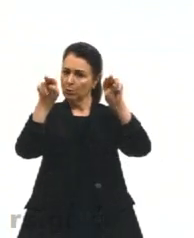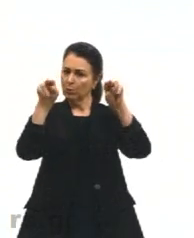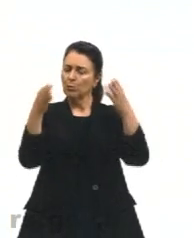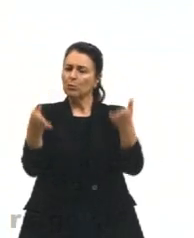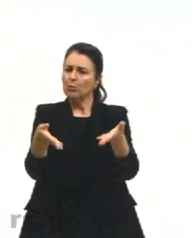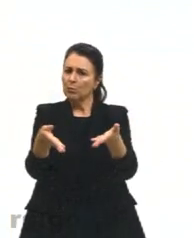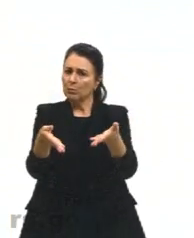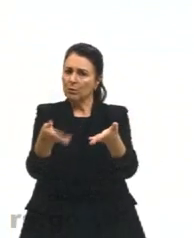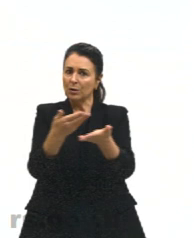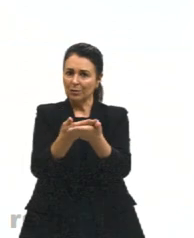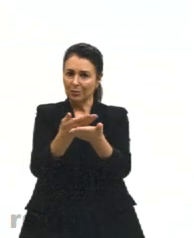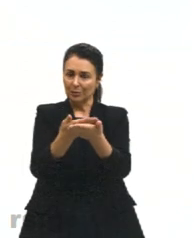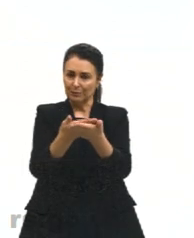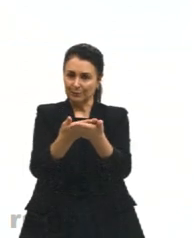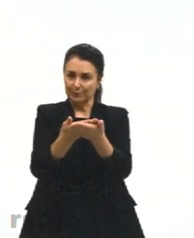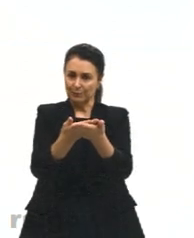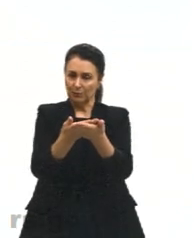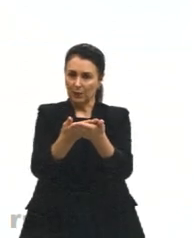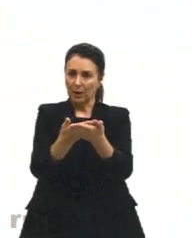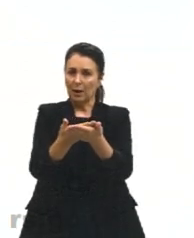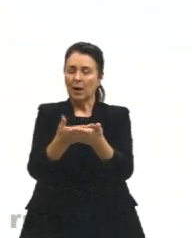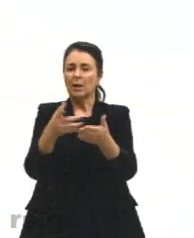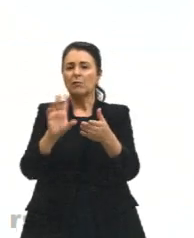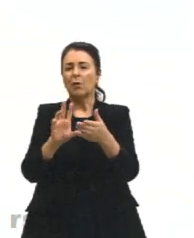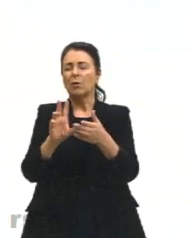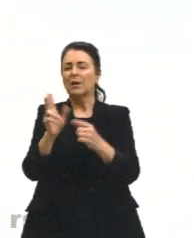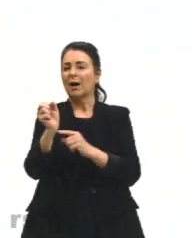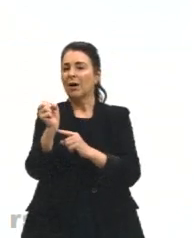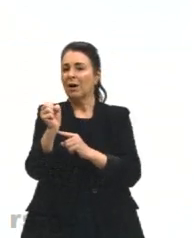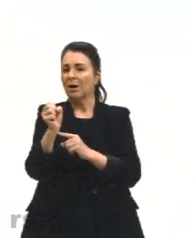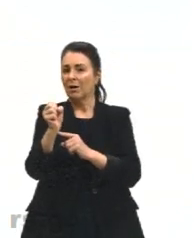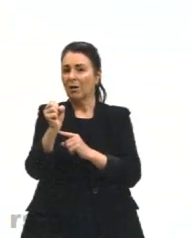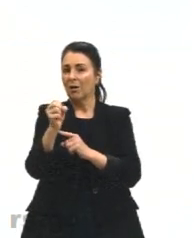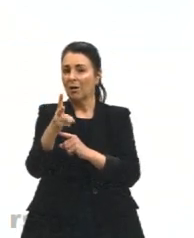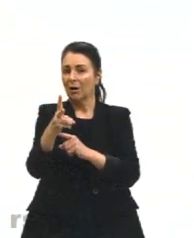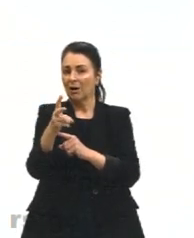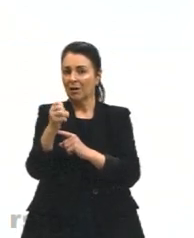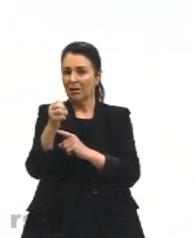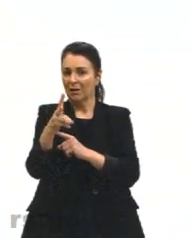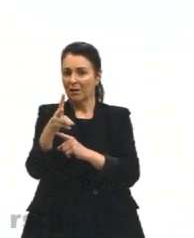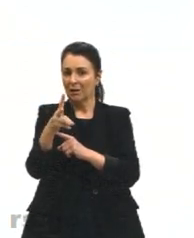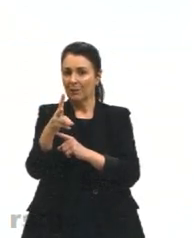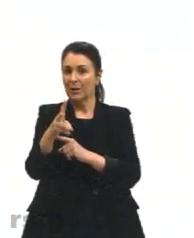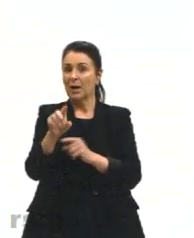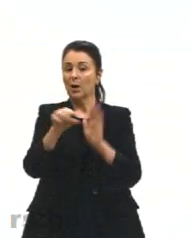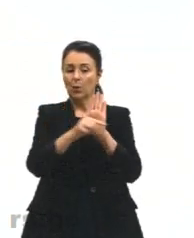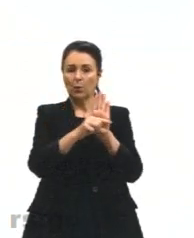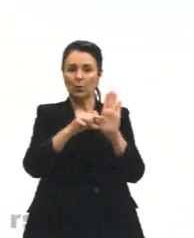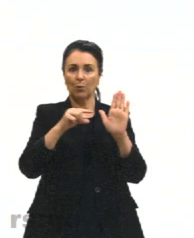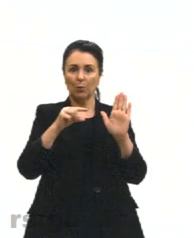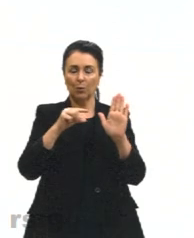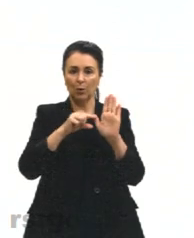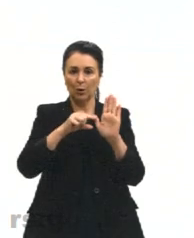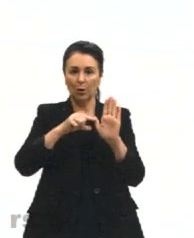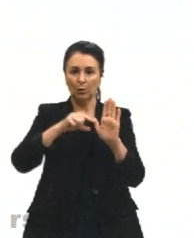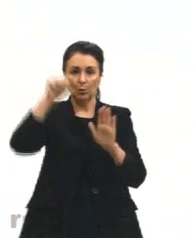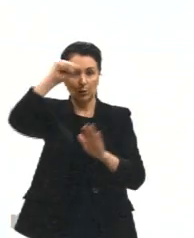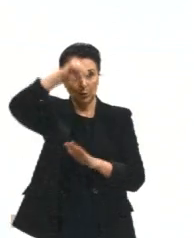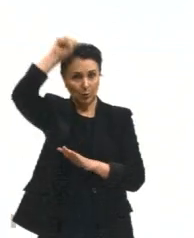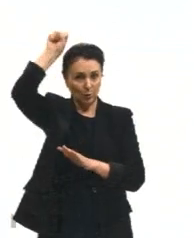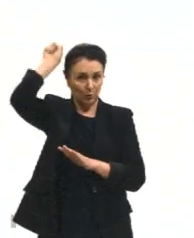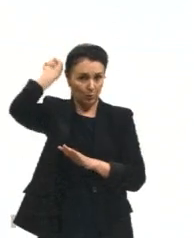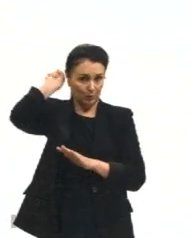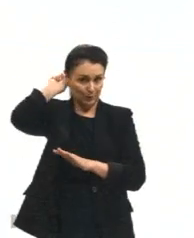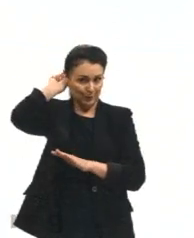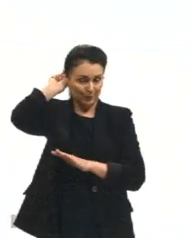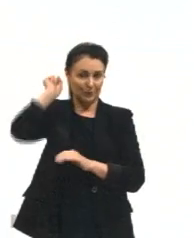eu volto as nossas dicotomias dos ir né o seu seriam linguiça considerado o pai da linguística